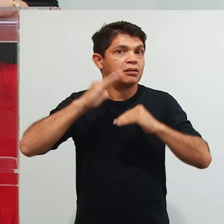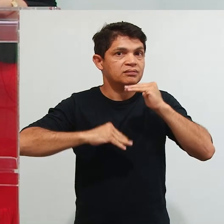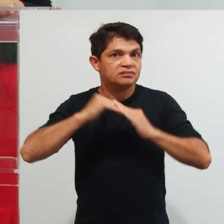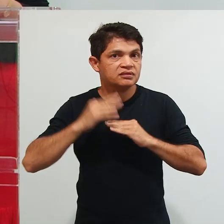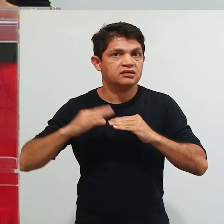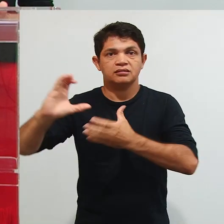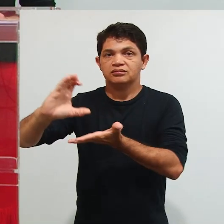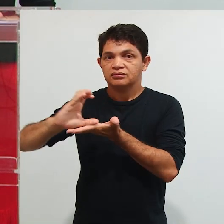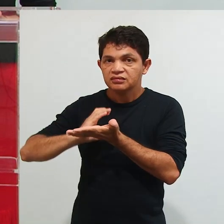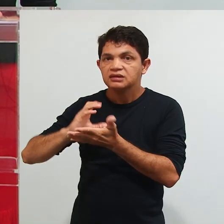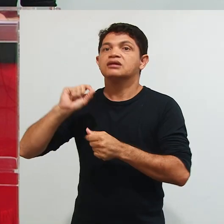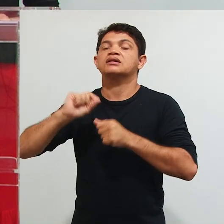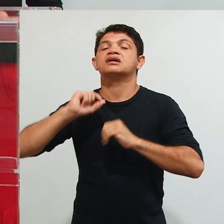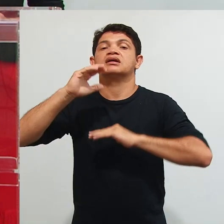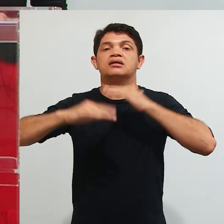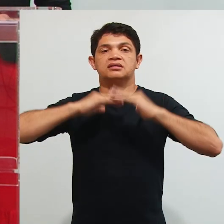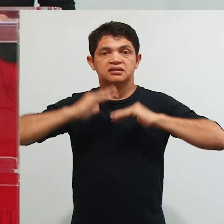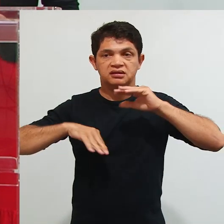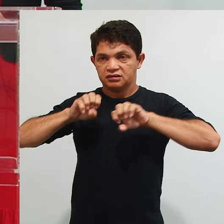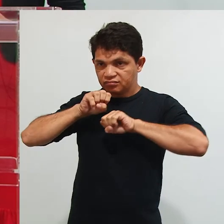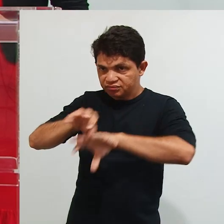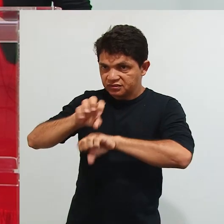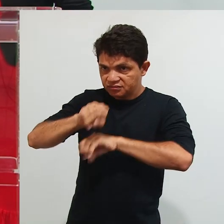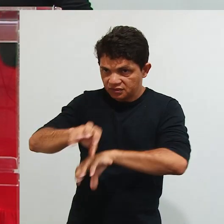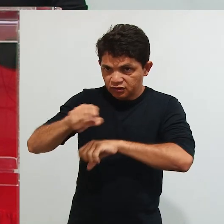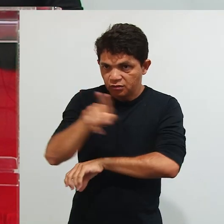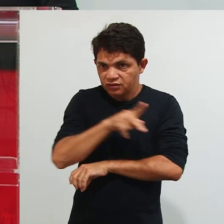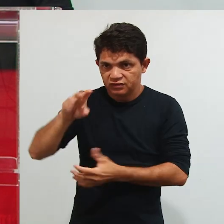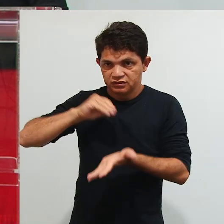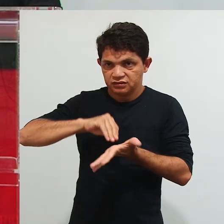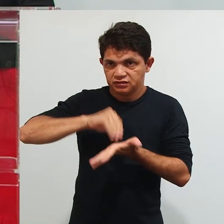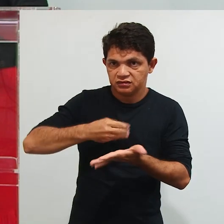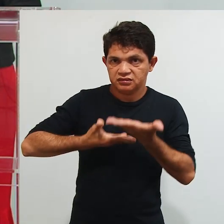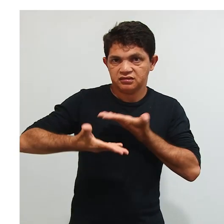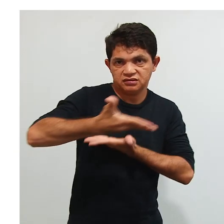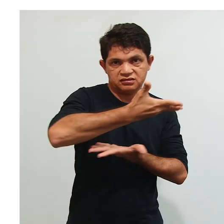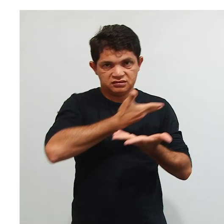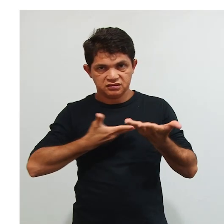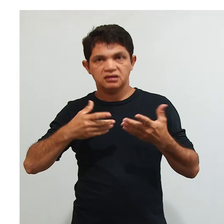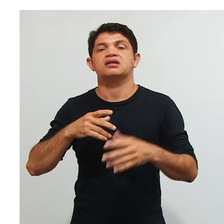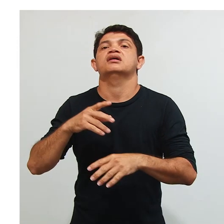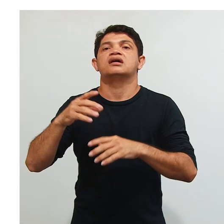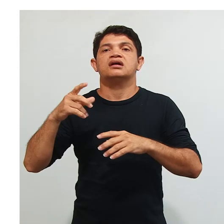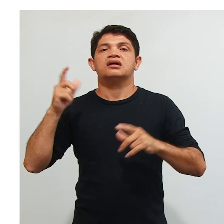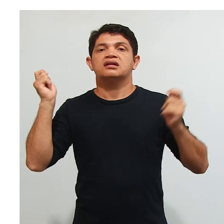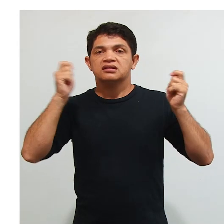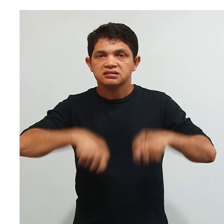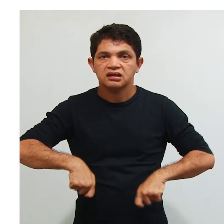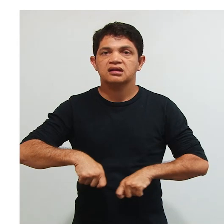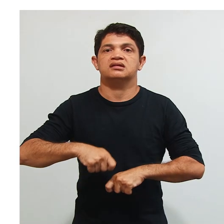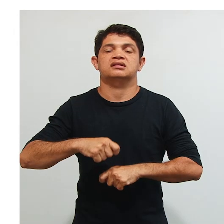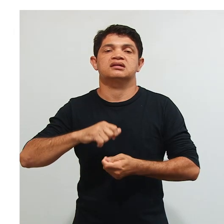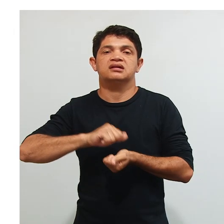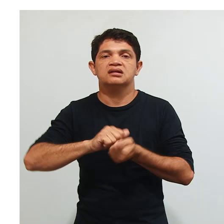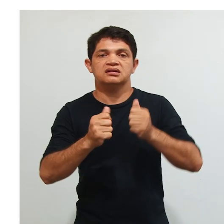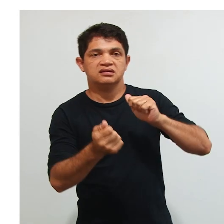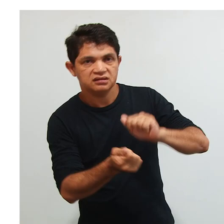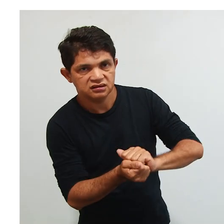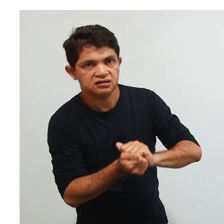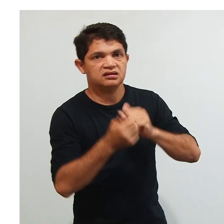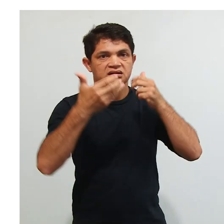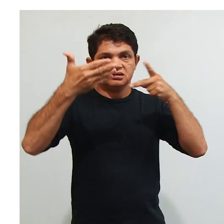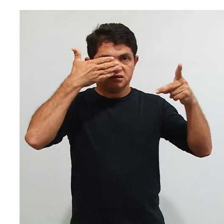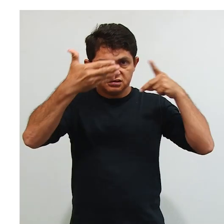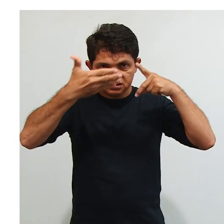Né? Também essa questão em relação a aluno-professor. Condições pedagógicas, as metodologias,